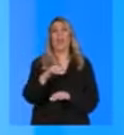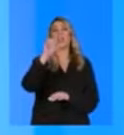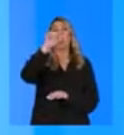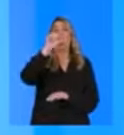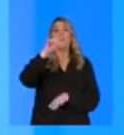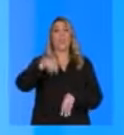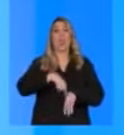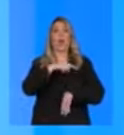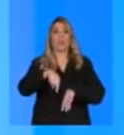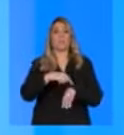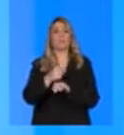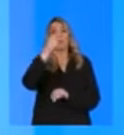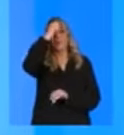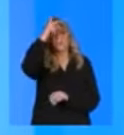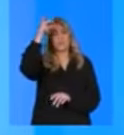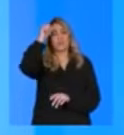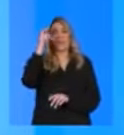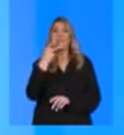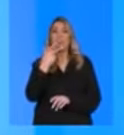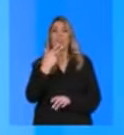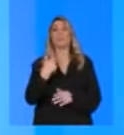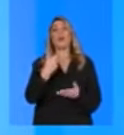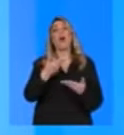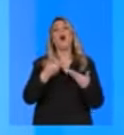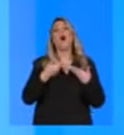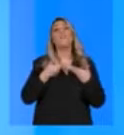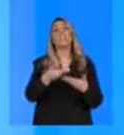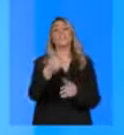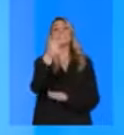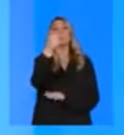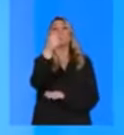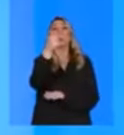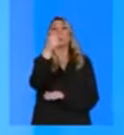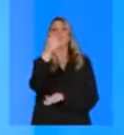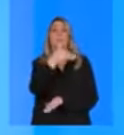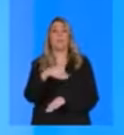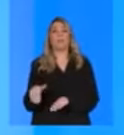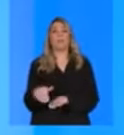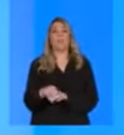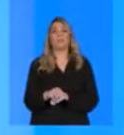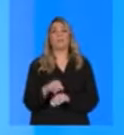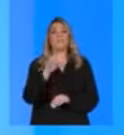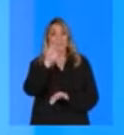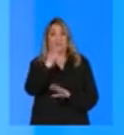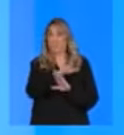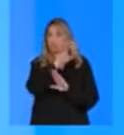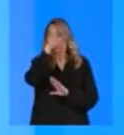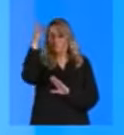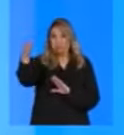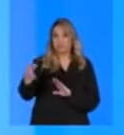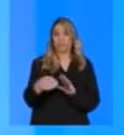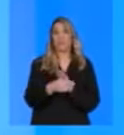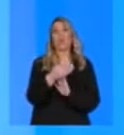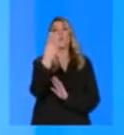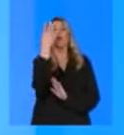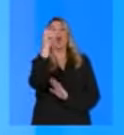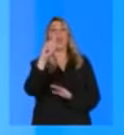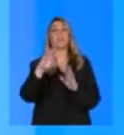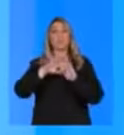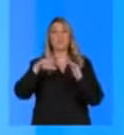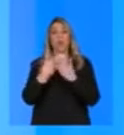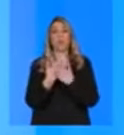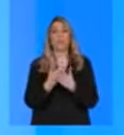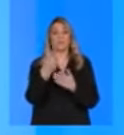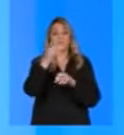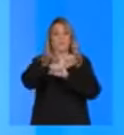horas a prefeitura diz que oferecerá 7:30 mas se você for lá na Maré que fizeram 40 escolas da manhã apenas